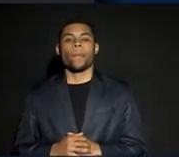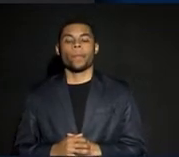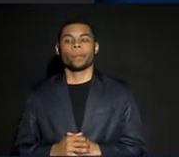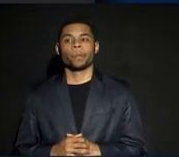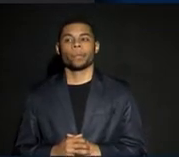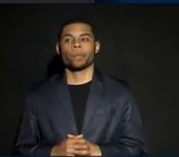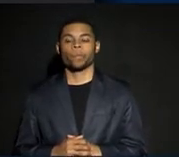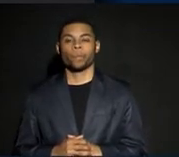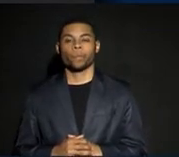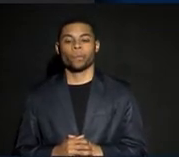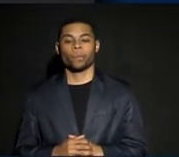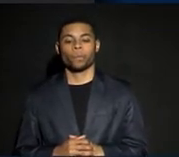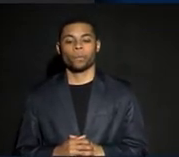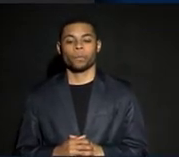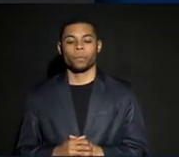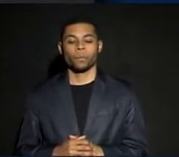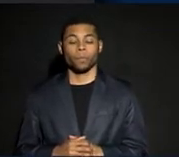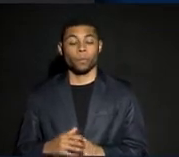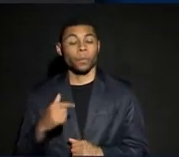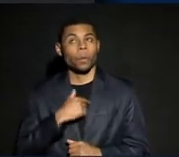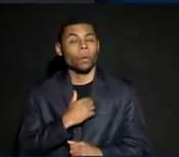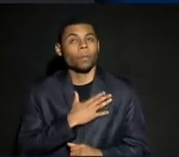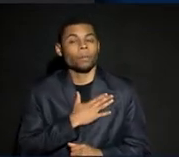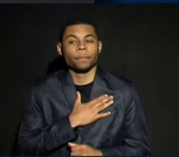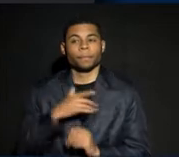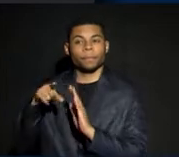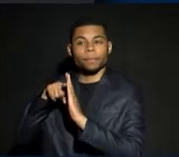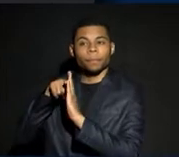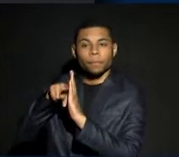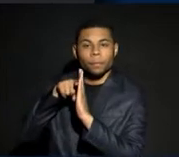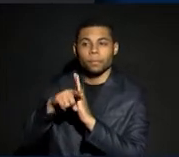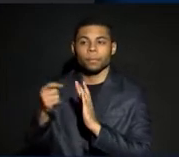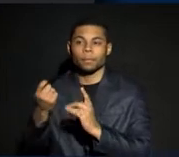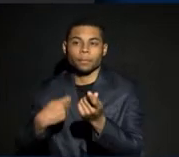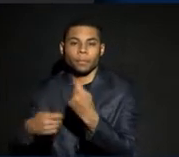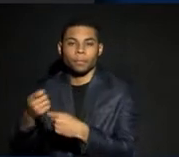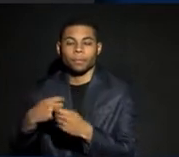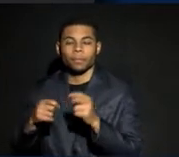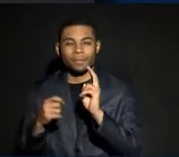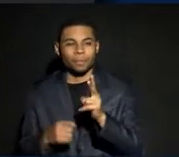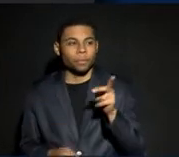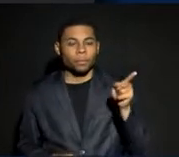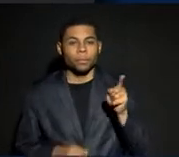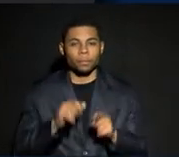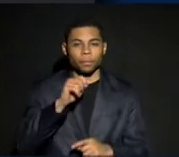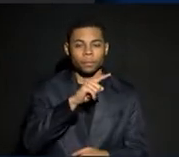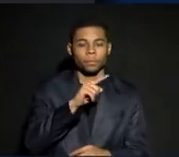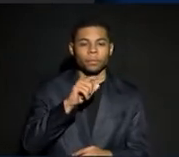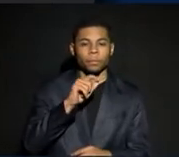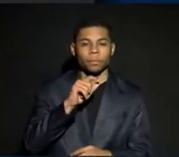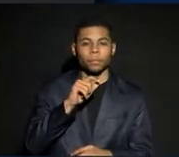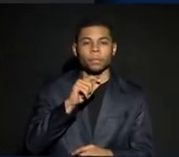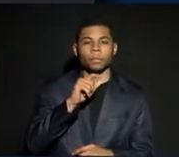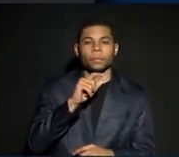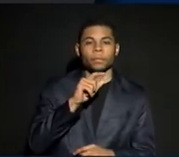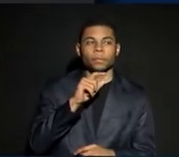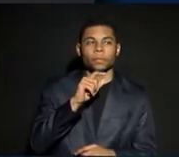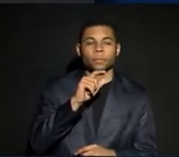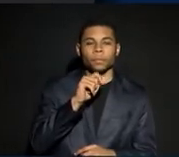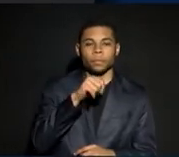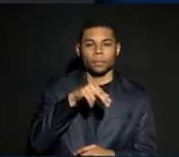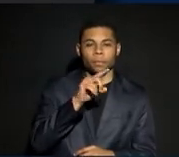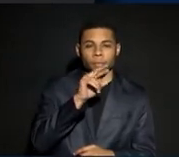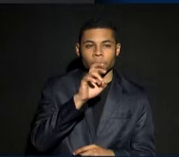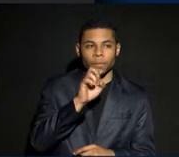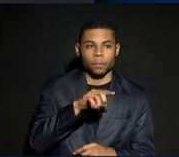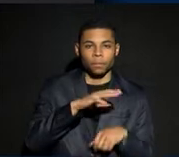simpatia pela análise econômica e geopolítica que o André fez aqui. Achei muito instigante, mas